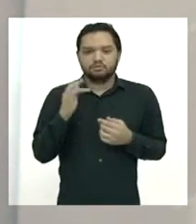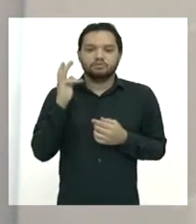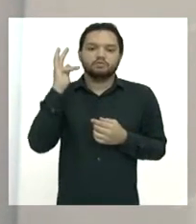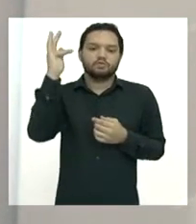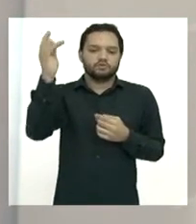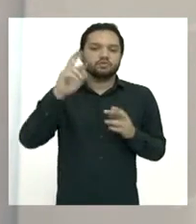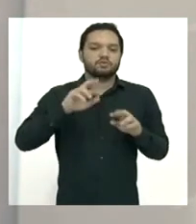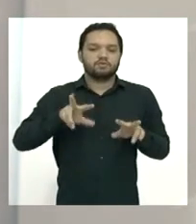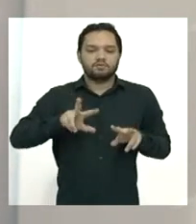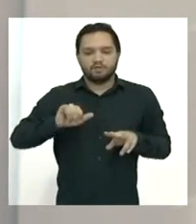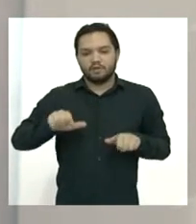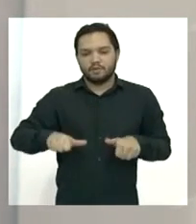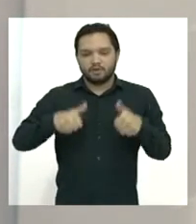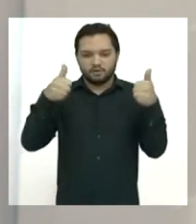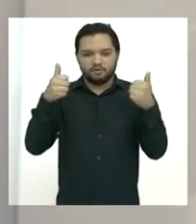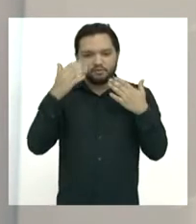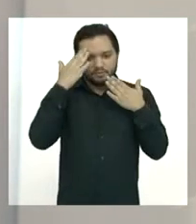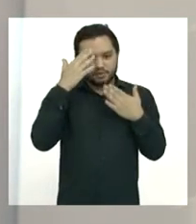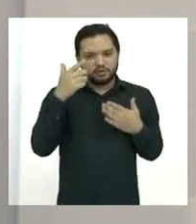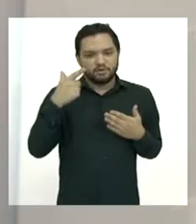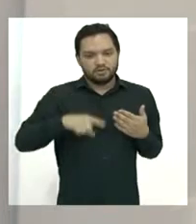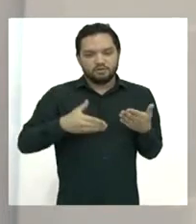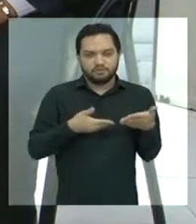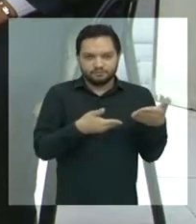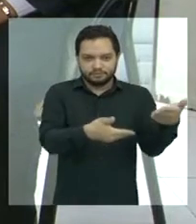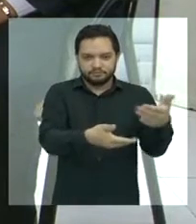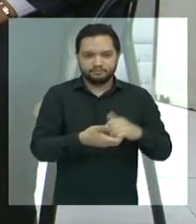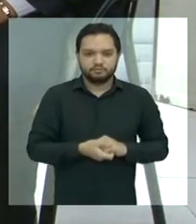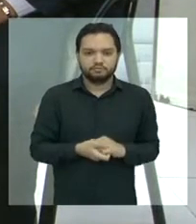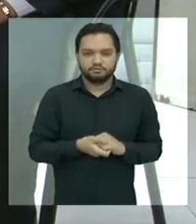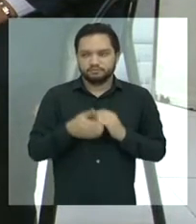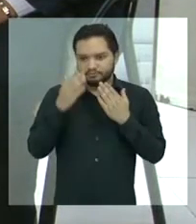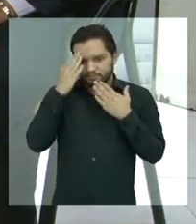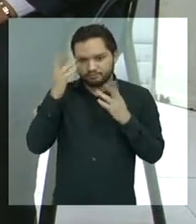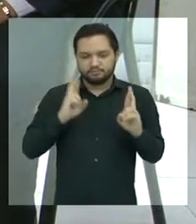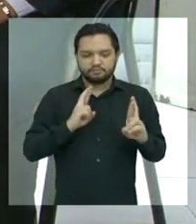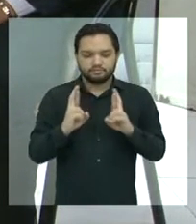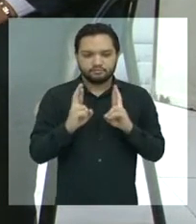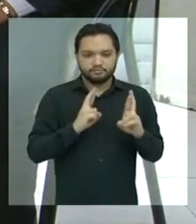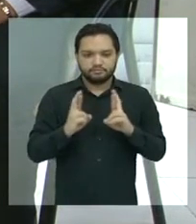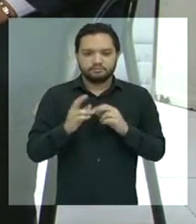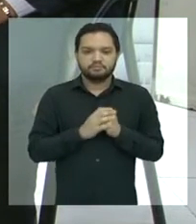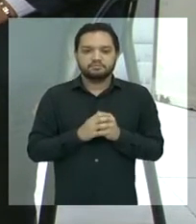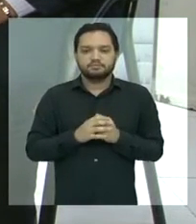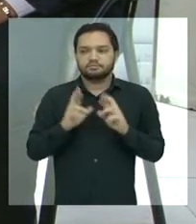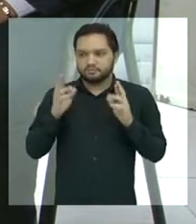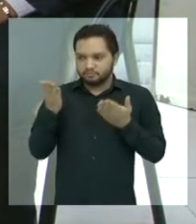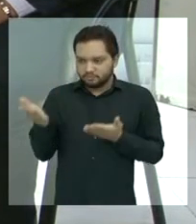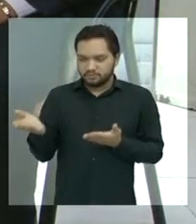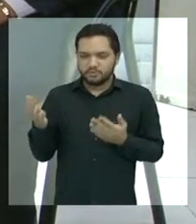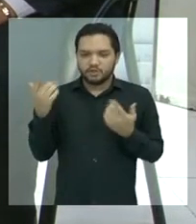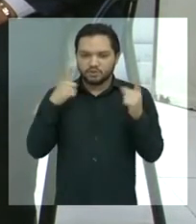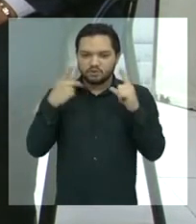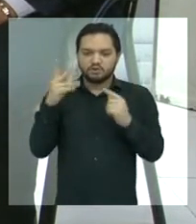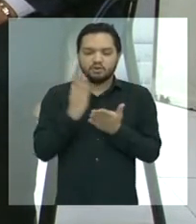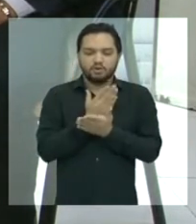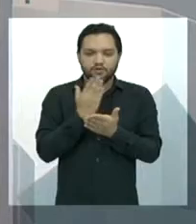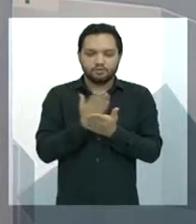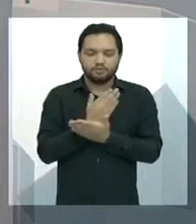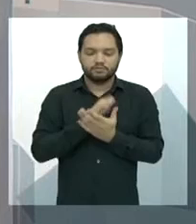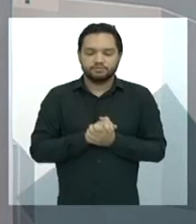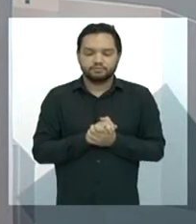faz a diferença. Então, muito obrigado mais uma vez pelo espaço. Doutor Ricardo, muito obrigado pela entrevista e sucesso com o seu livro. Muito obrigado.